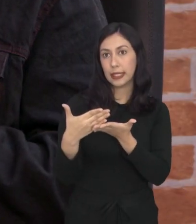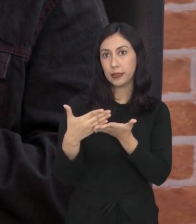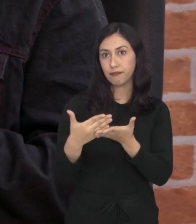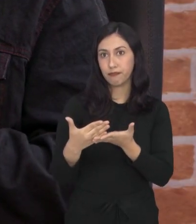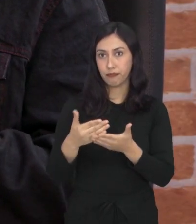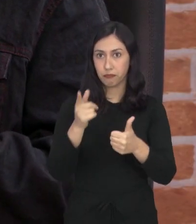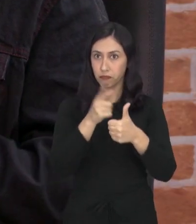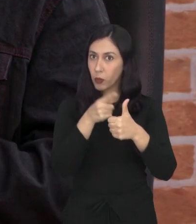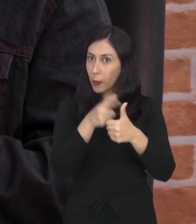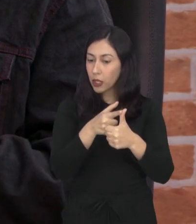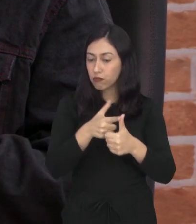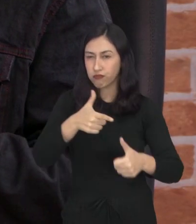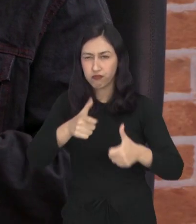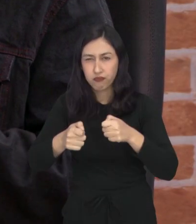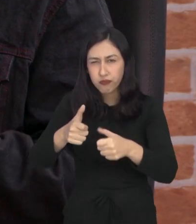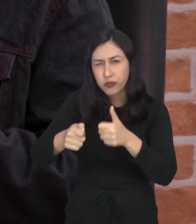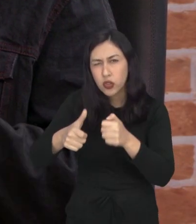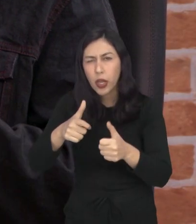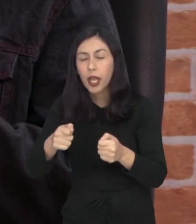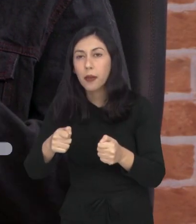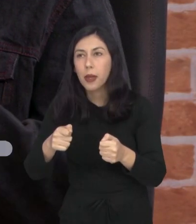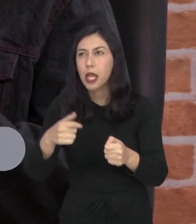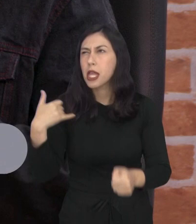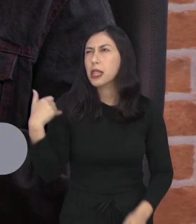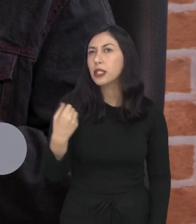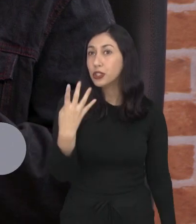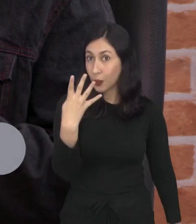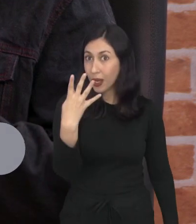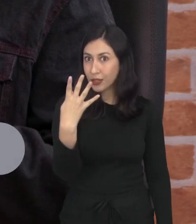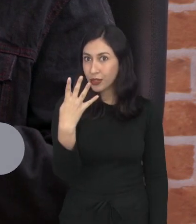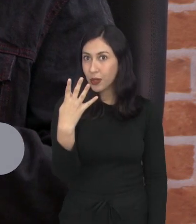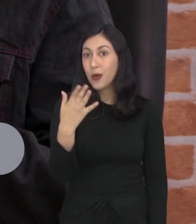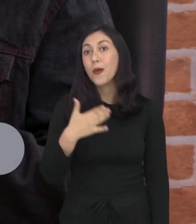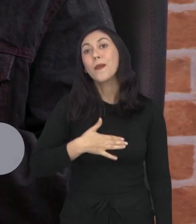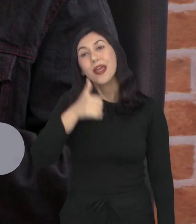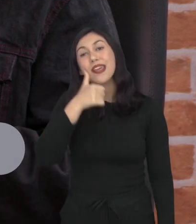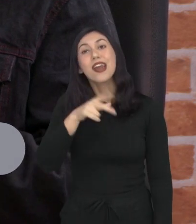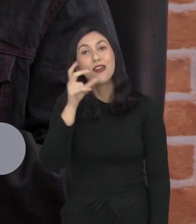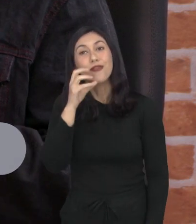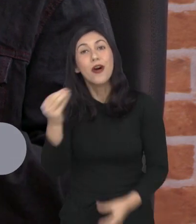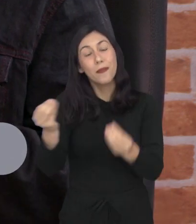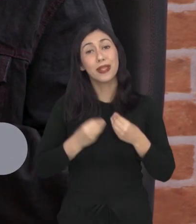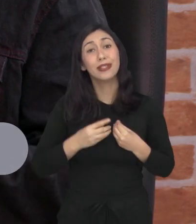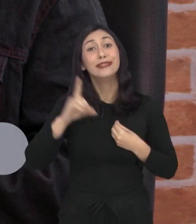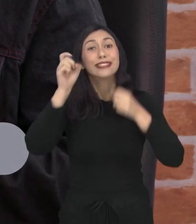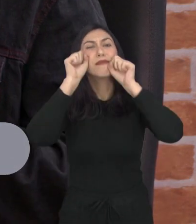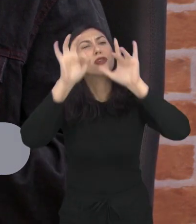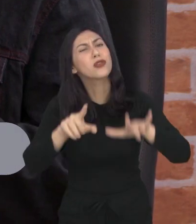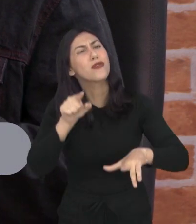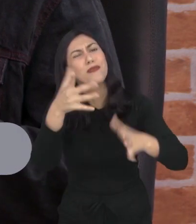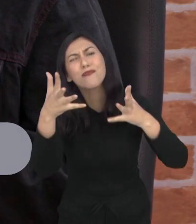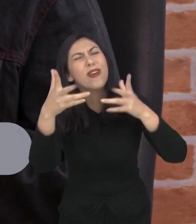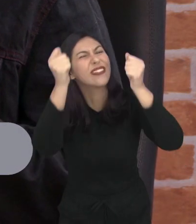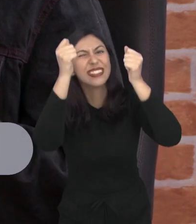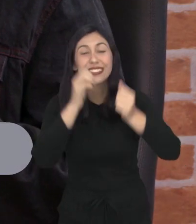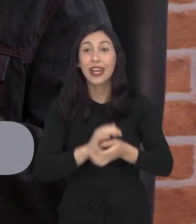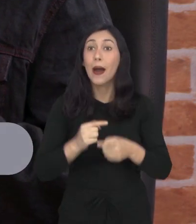comecei literalmente com videogame. Eu ganhei um videogame com 4 anos da minha avó, graças a Deus, Deus abençoe, vó, você é